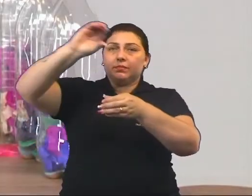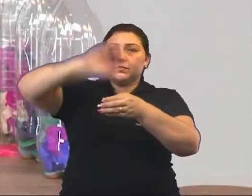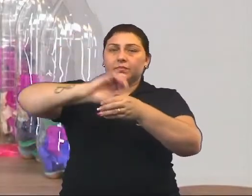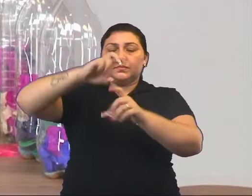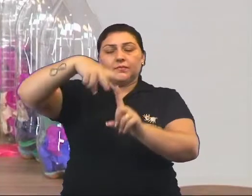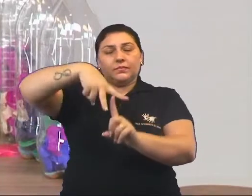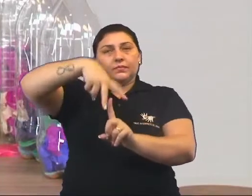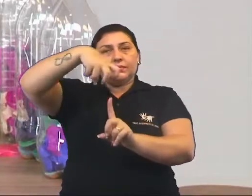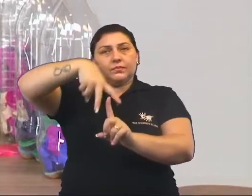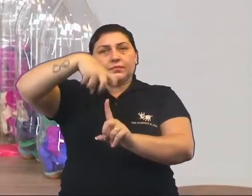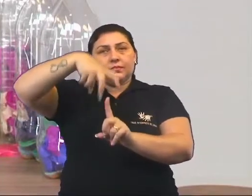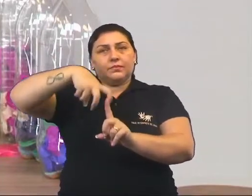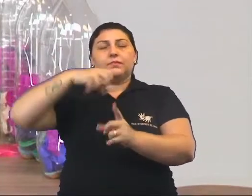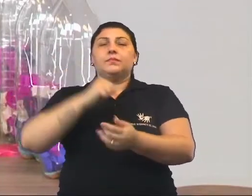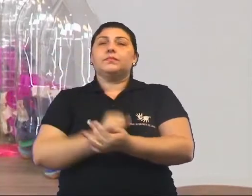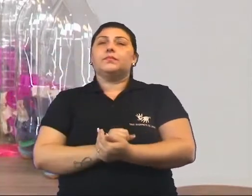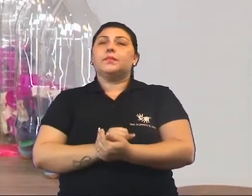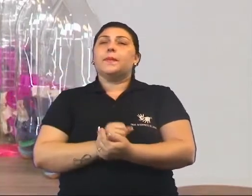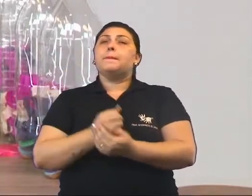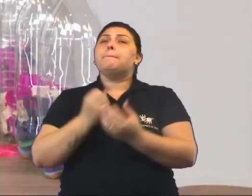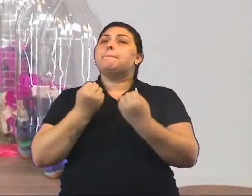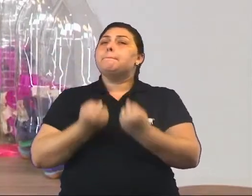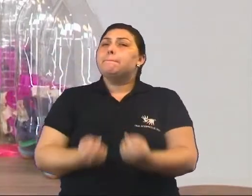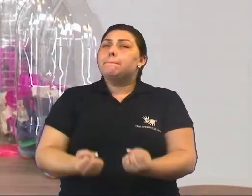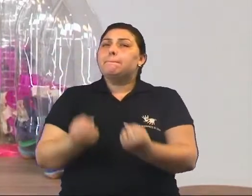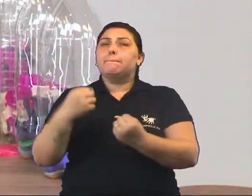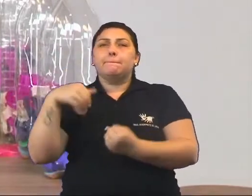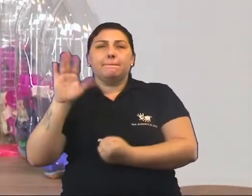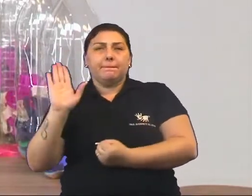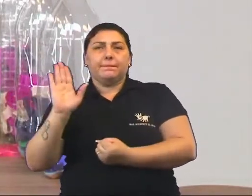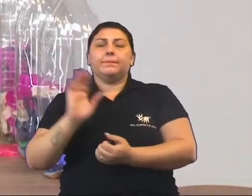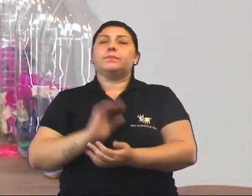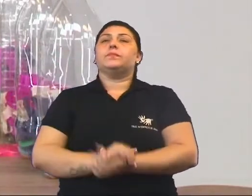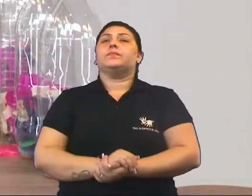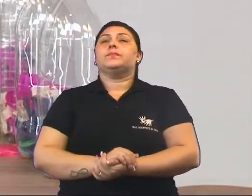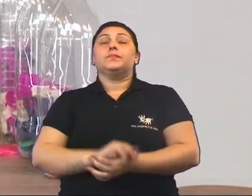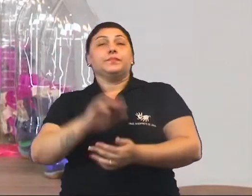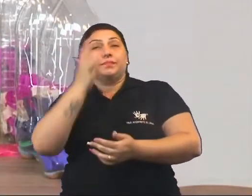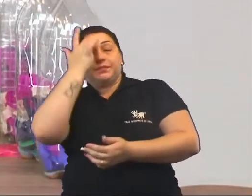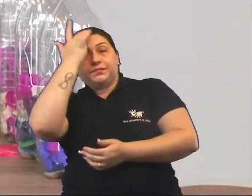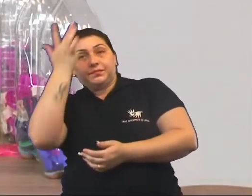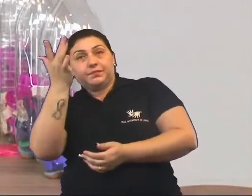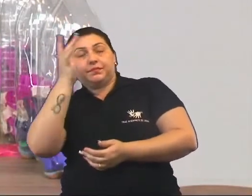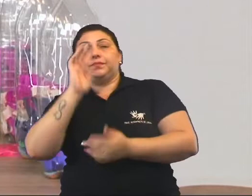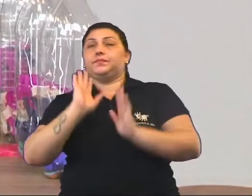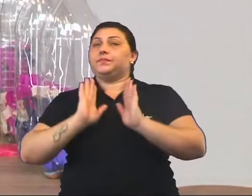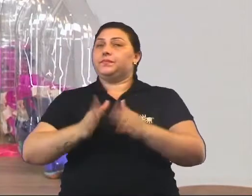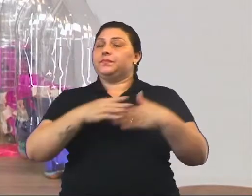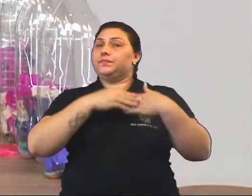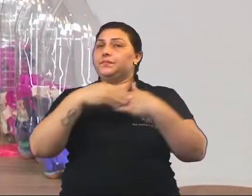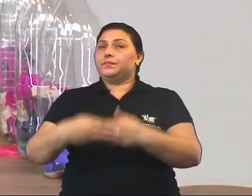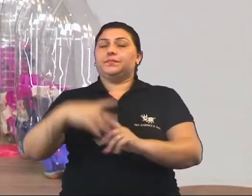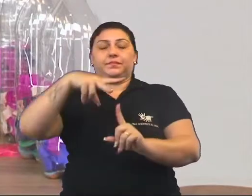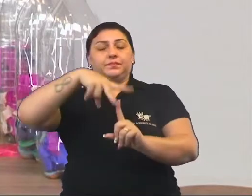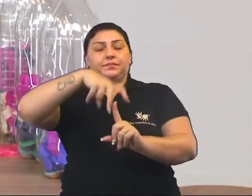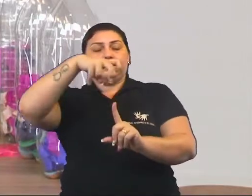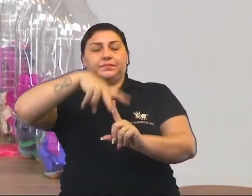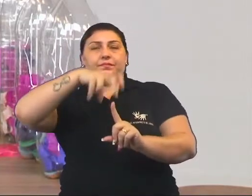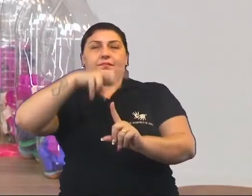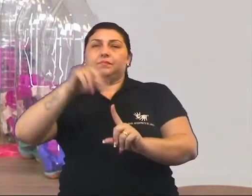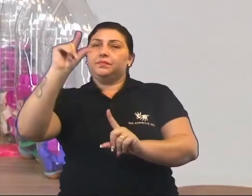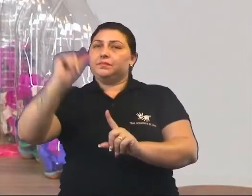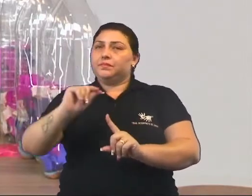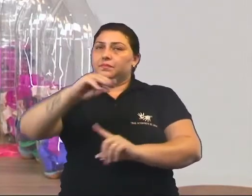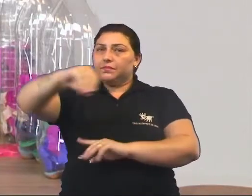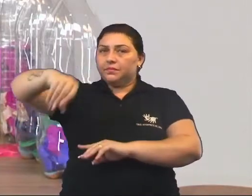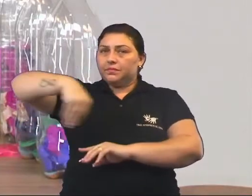as garrafas para que elas fiquem um pouco mais pesadas. Então, para facilitar, eu já trouxe as garrafas com um pouco